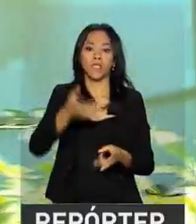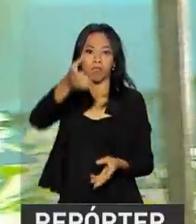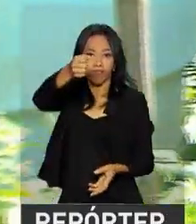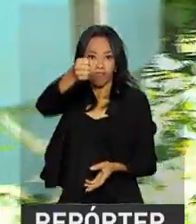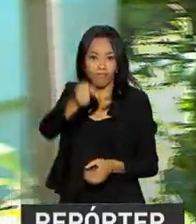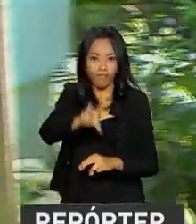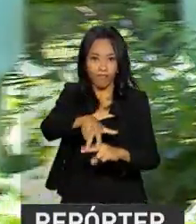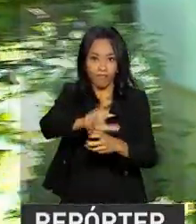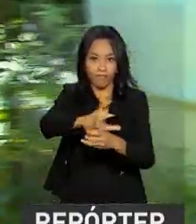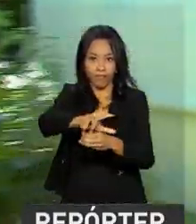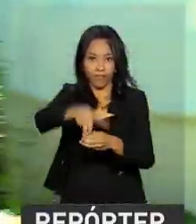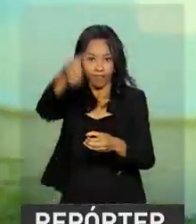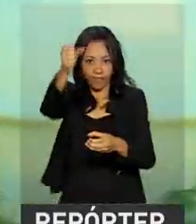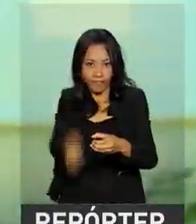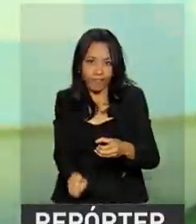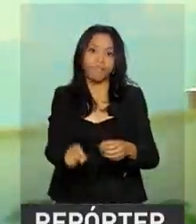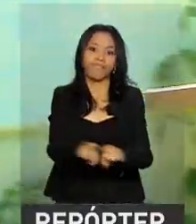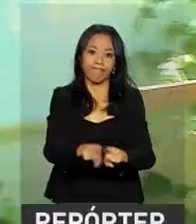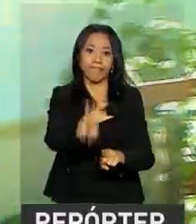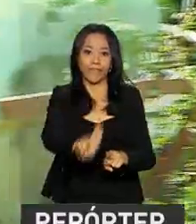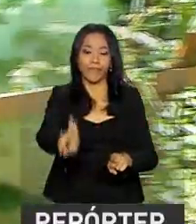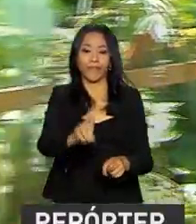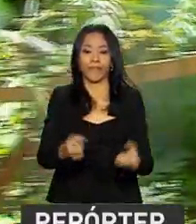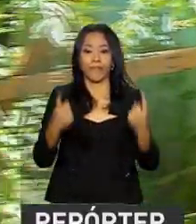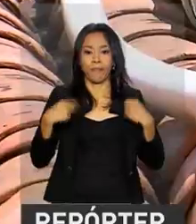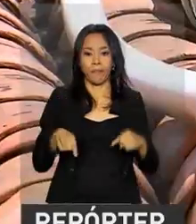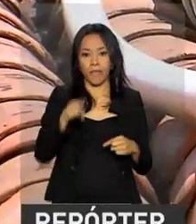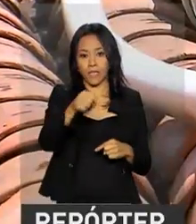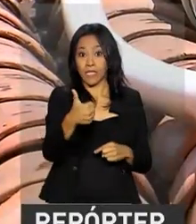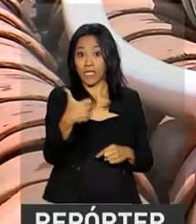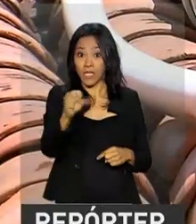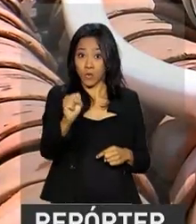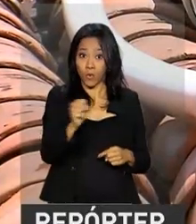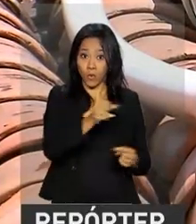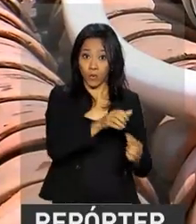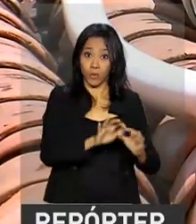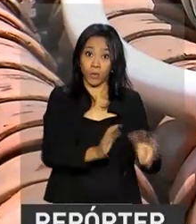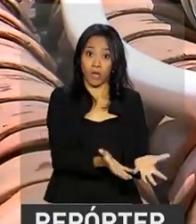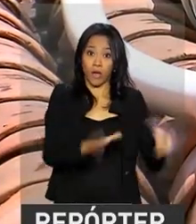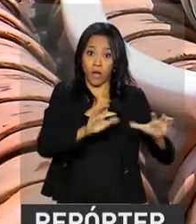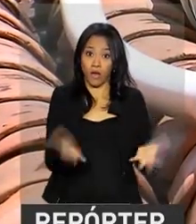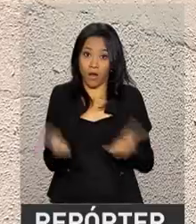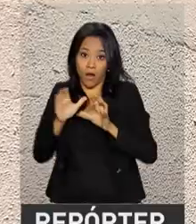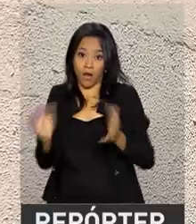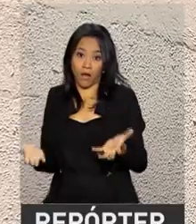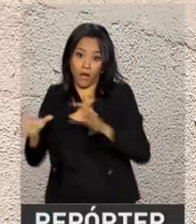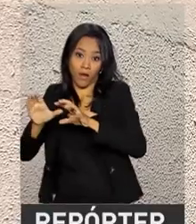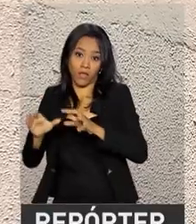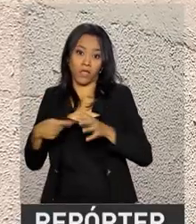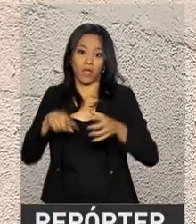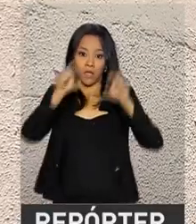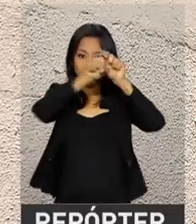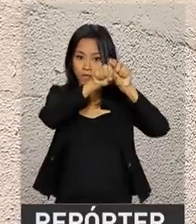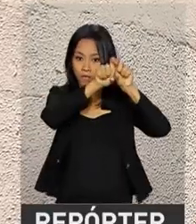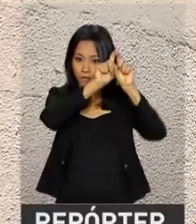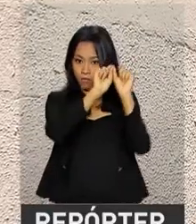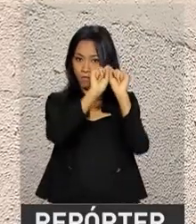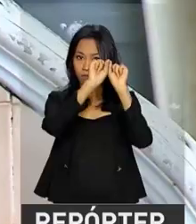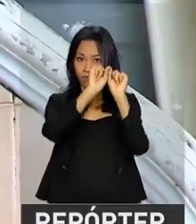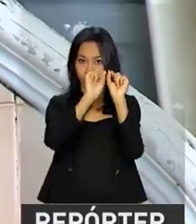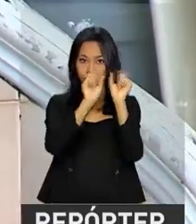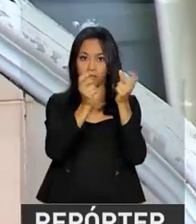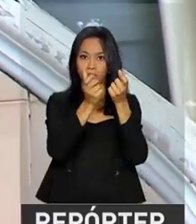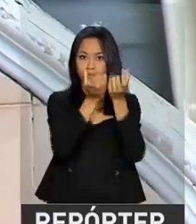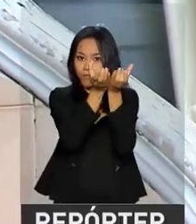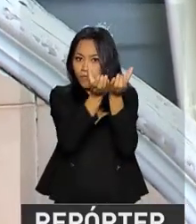as 18 caixas d'água dividem espaço com as plantas a captação é por meio de calhas colocados ao redor do telhado